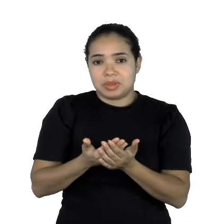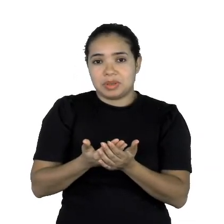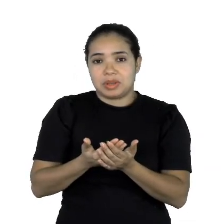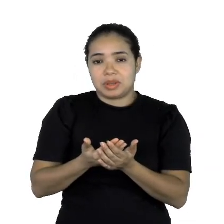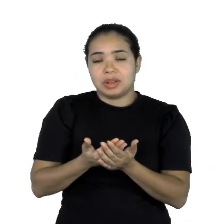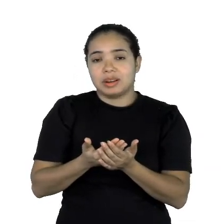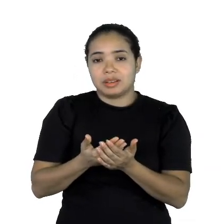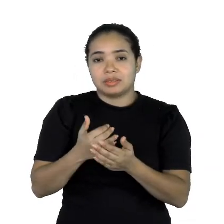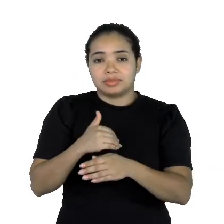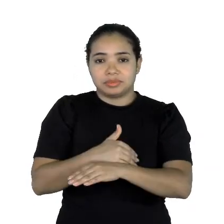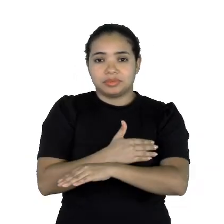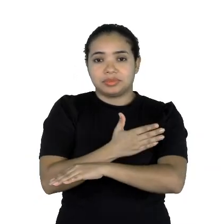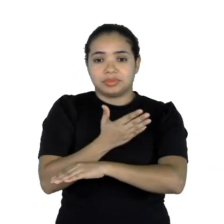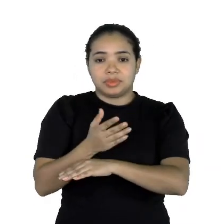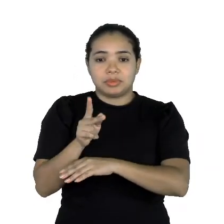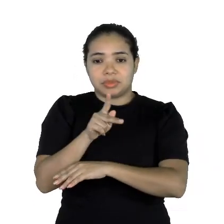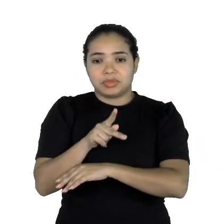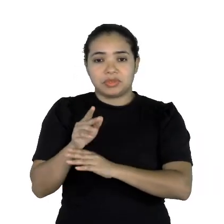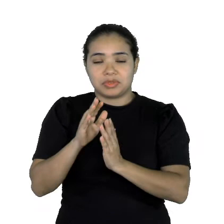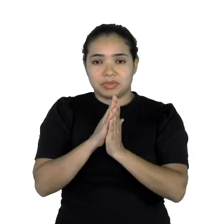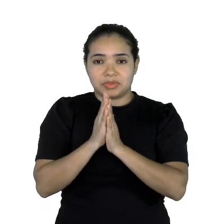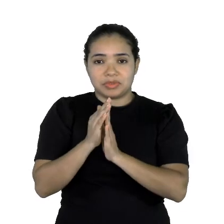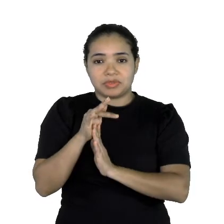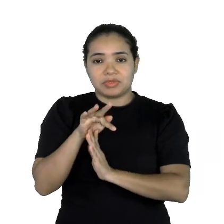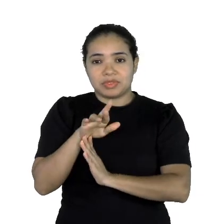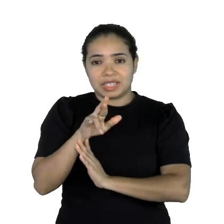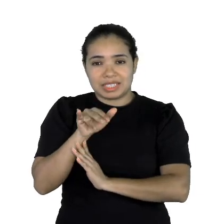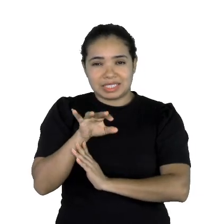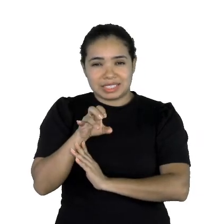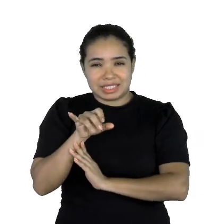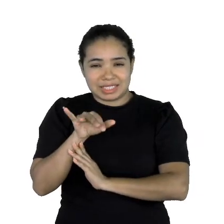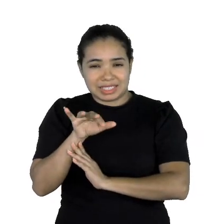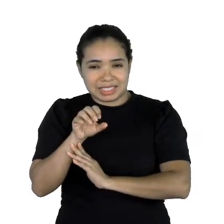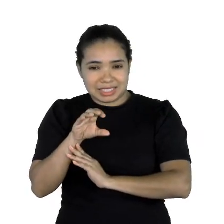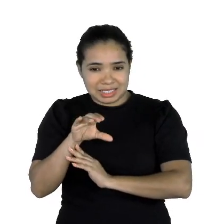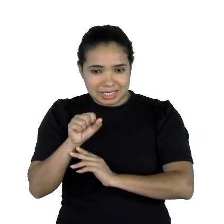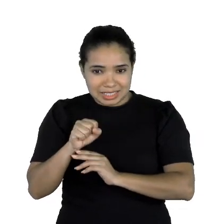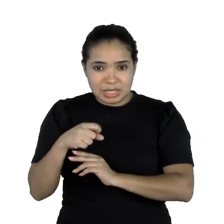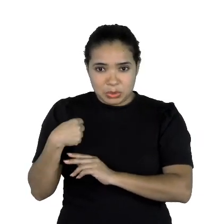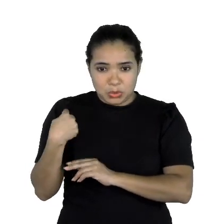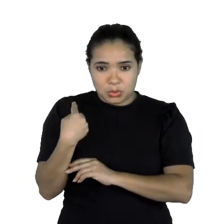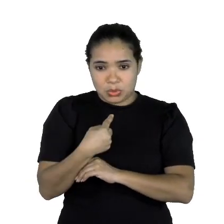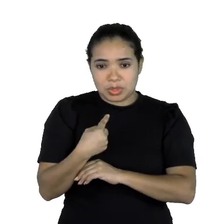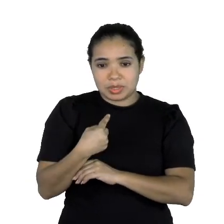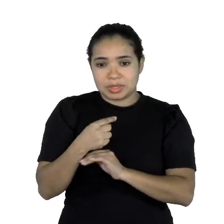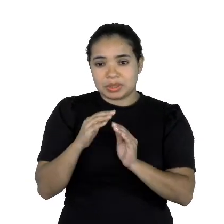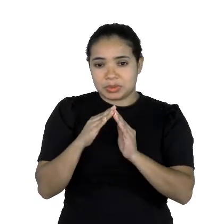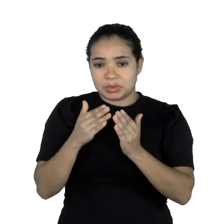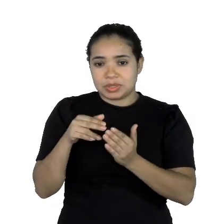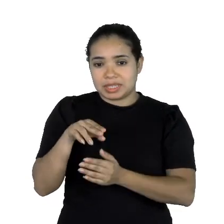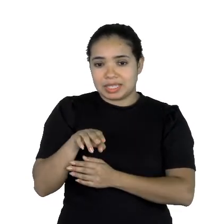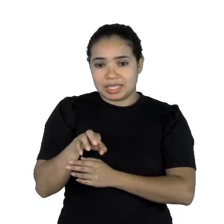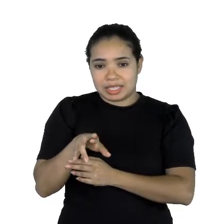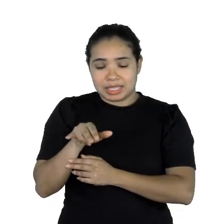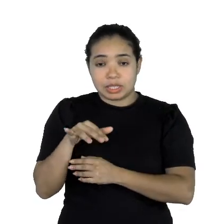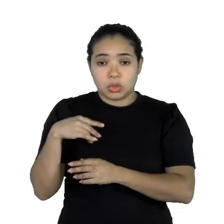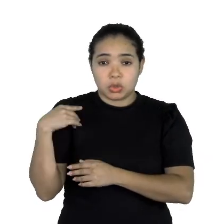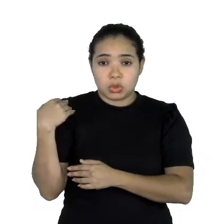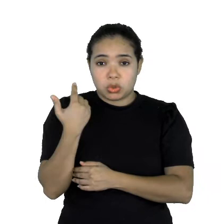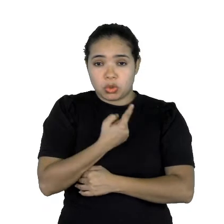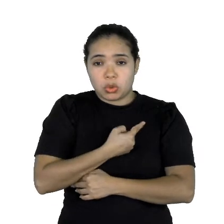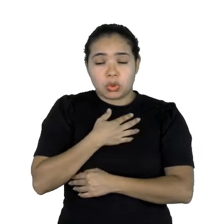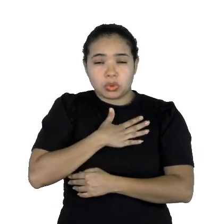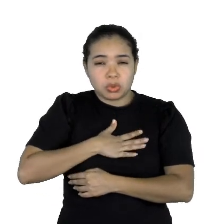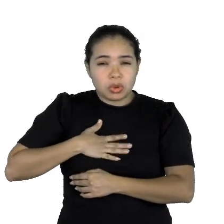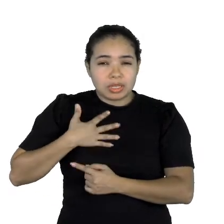Tempo Integral, na turma da professora Francisca Neri. Nossa turma, né, Francisquinha? E gostamos muito de arte. Eu e